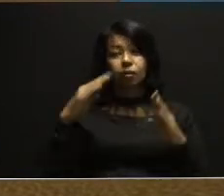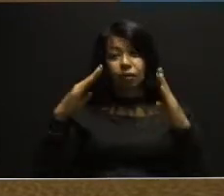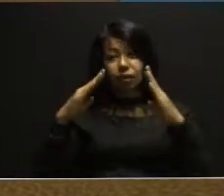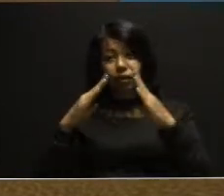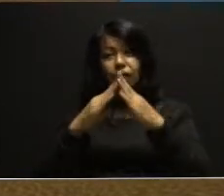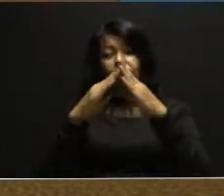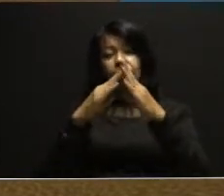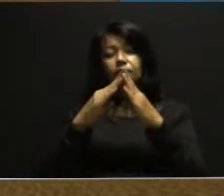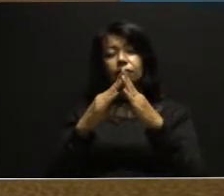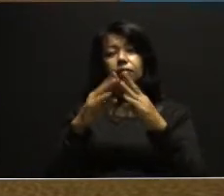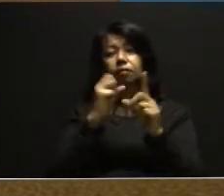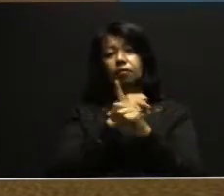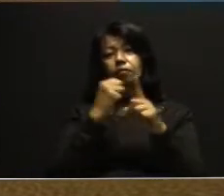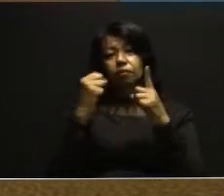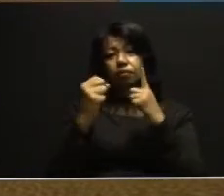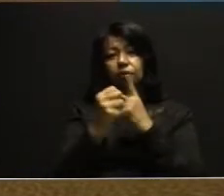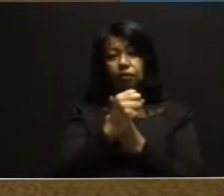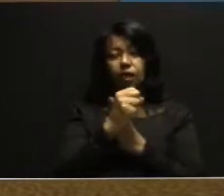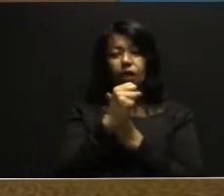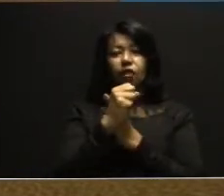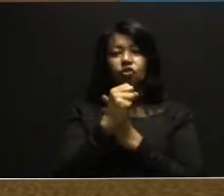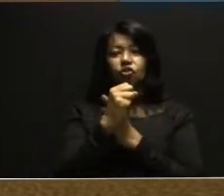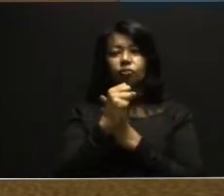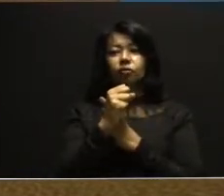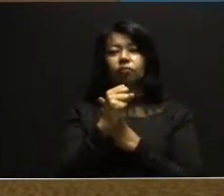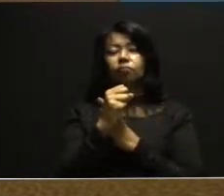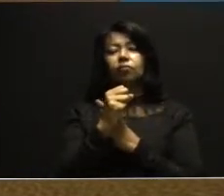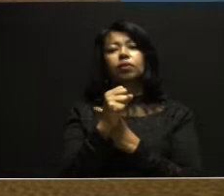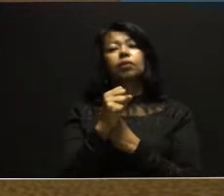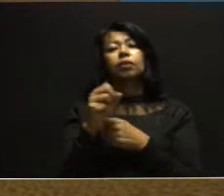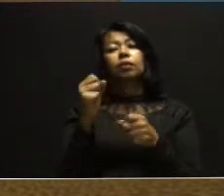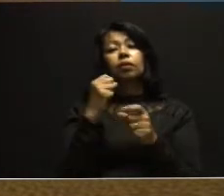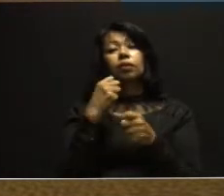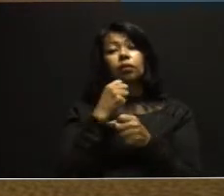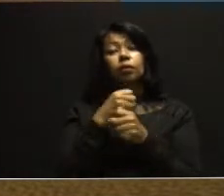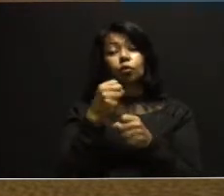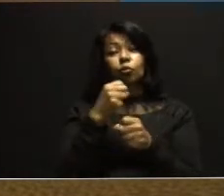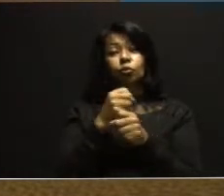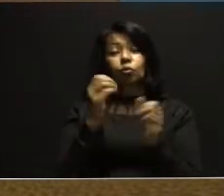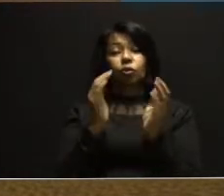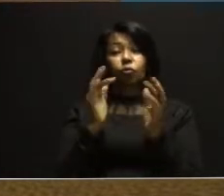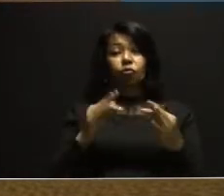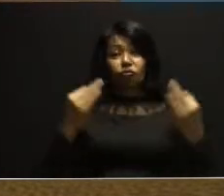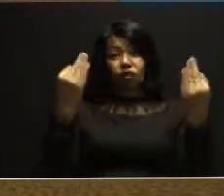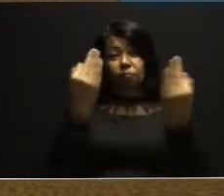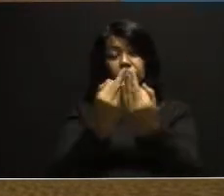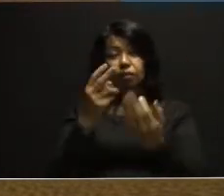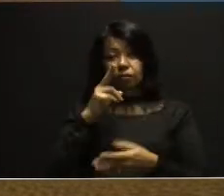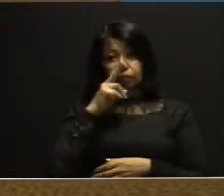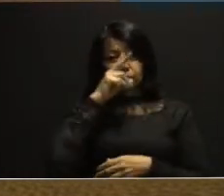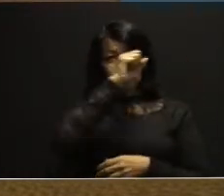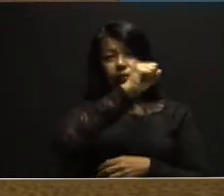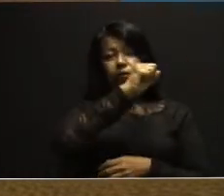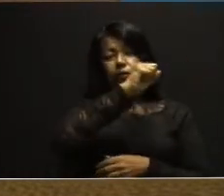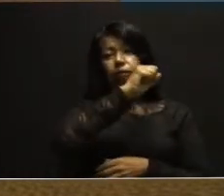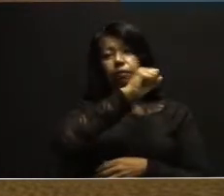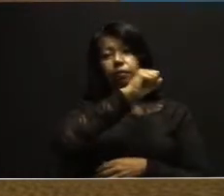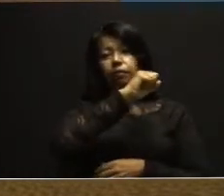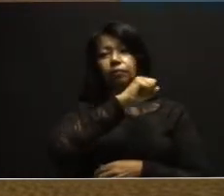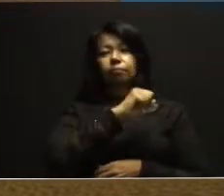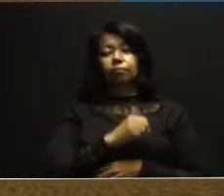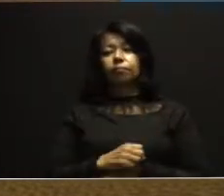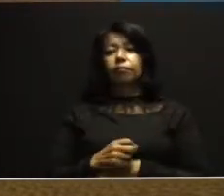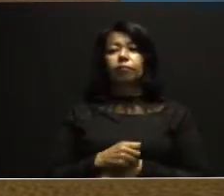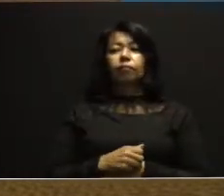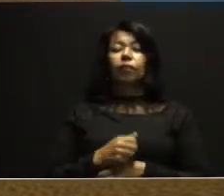a sociedade, né, que se constrói com famílias fortalecidas, que ela é a célula base de toda a